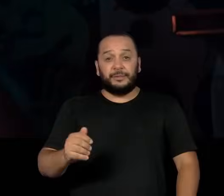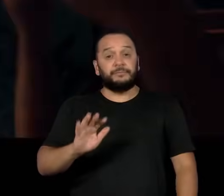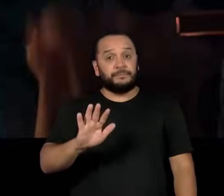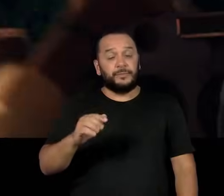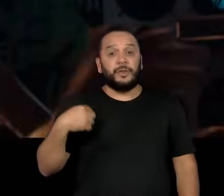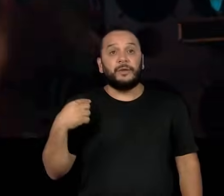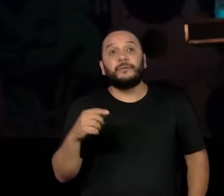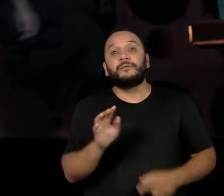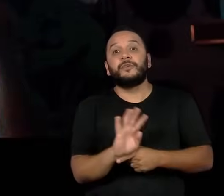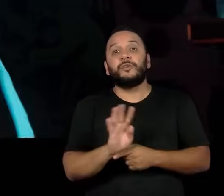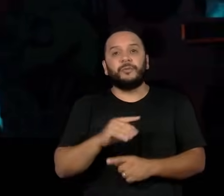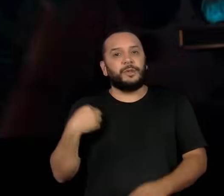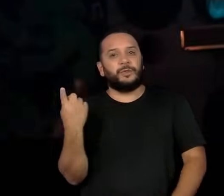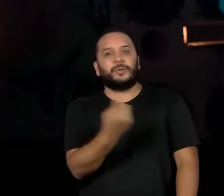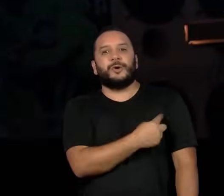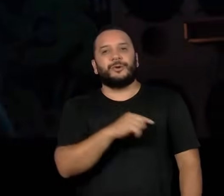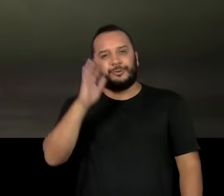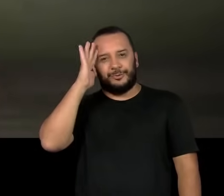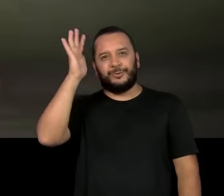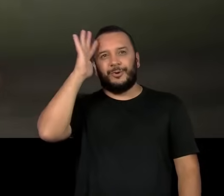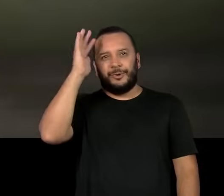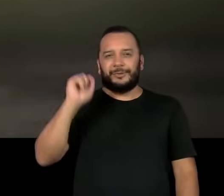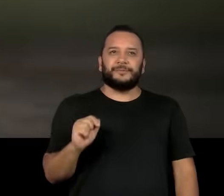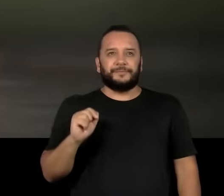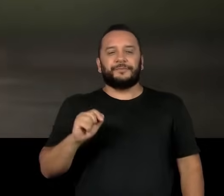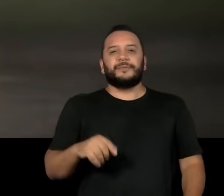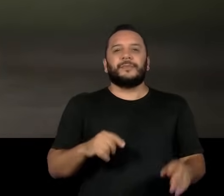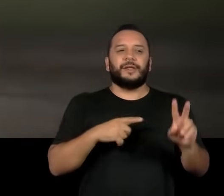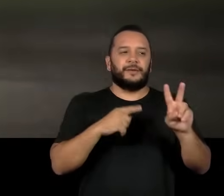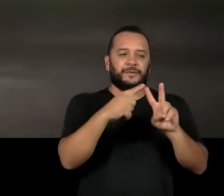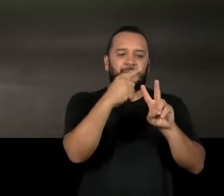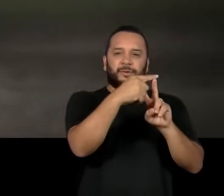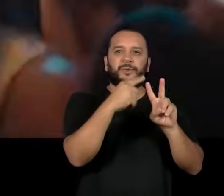Nosso Sonho é um filme sobre dois